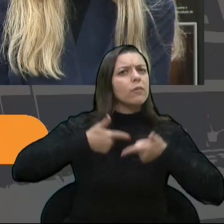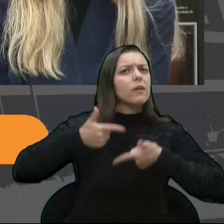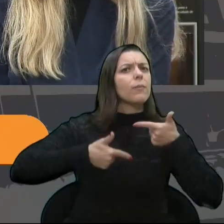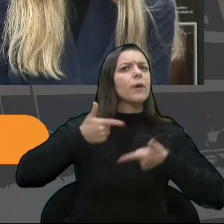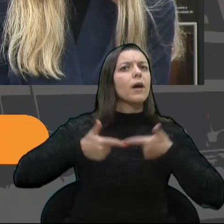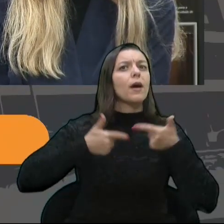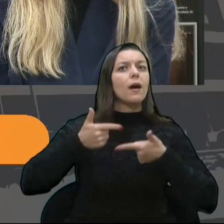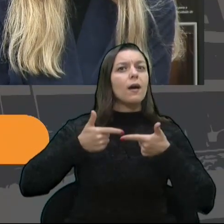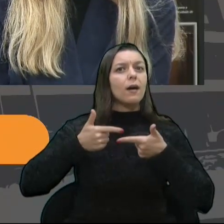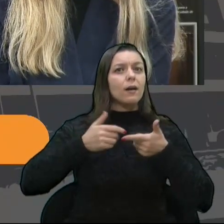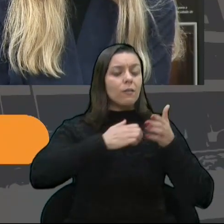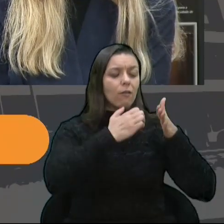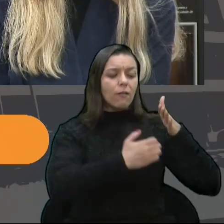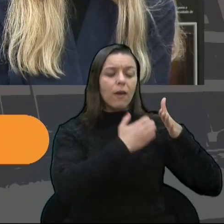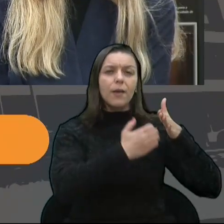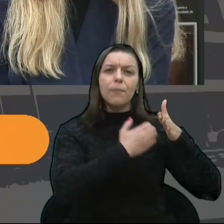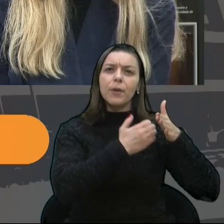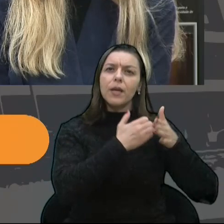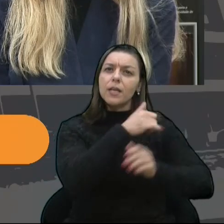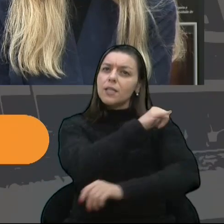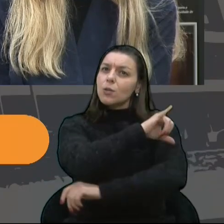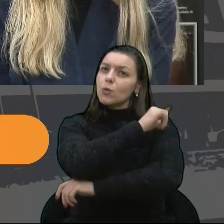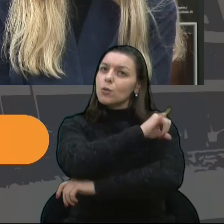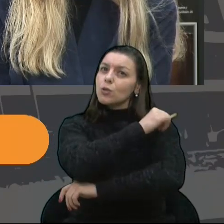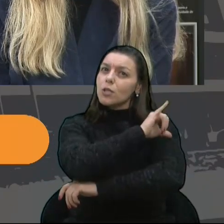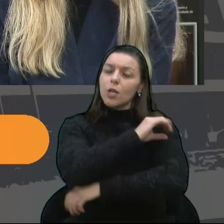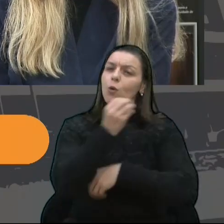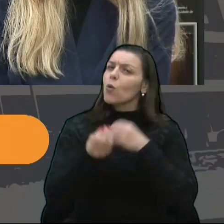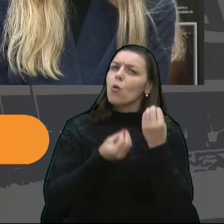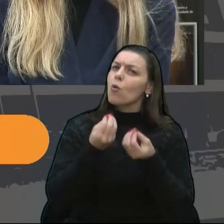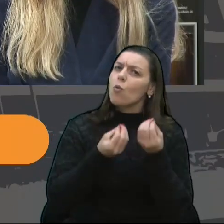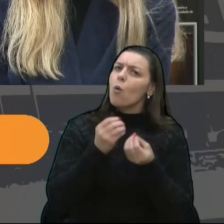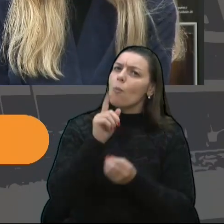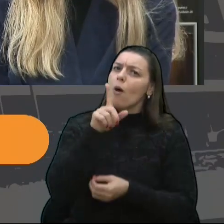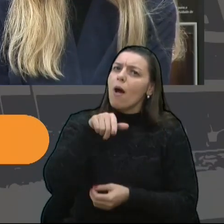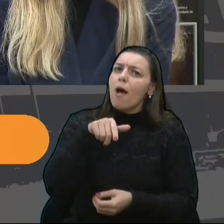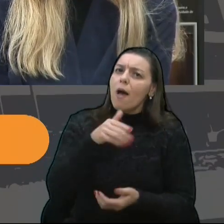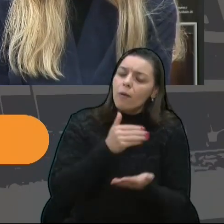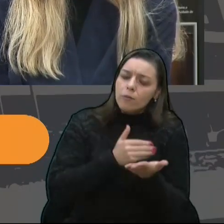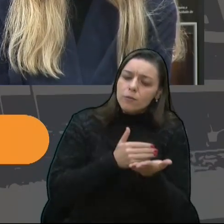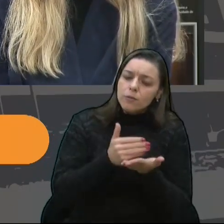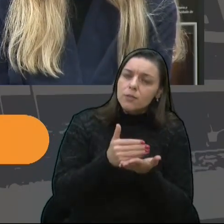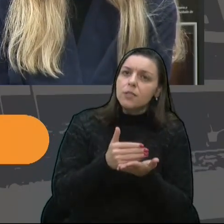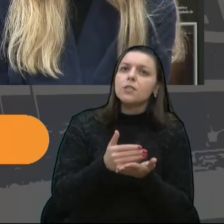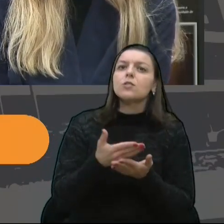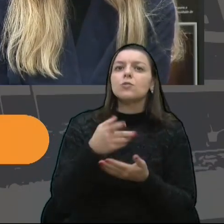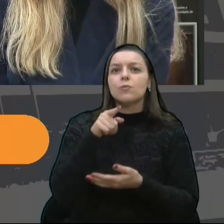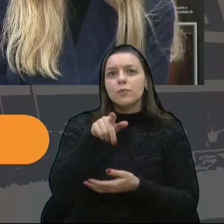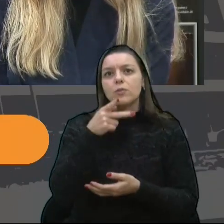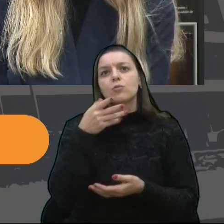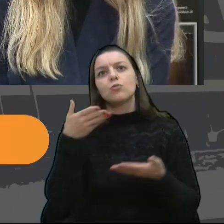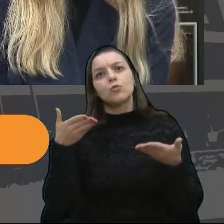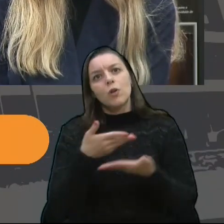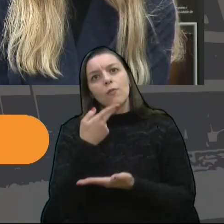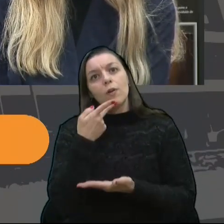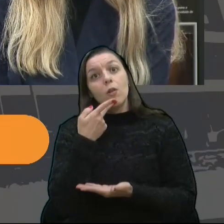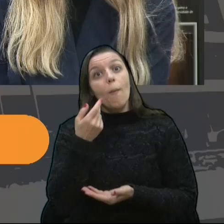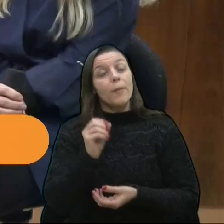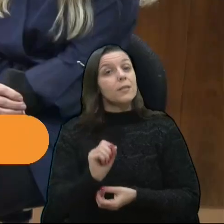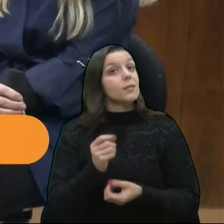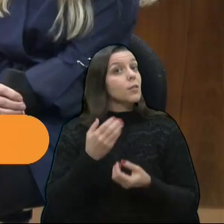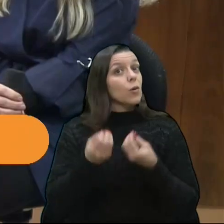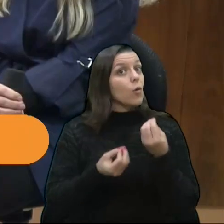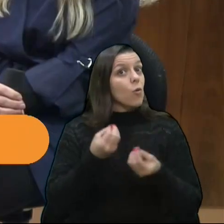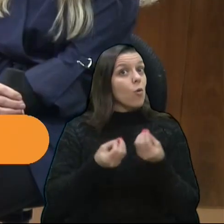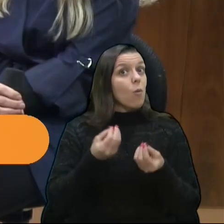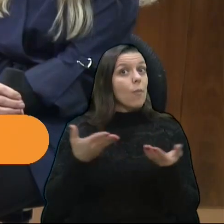na agência no Rio de Janeiro. Conta para a gente, assim, como é que... Você já contou um pouquinho do início, né? Mas como é que está nesse